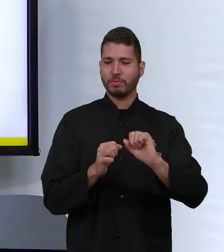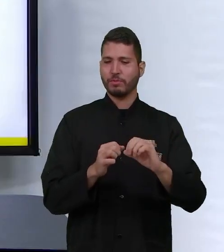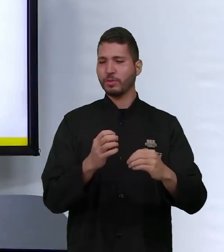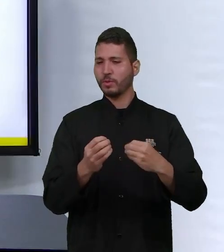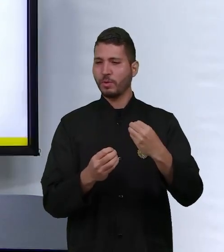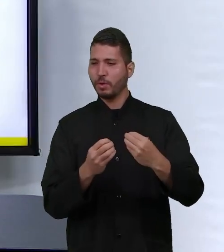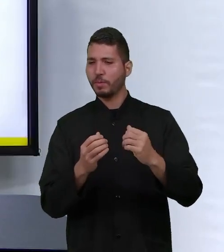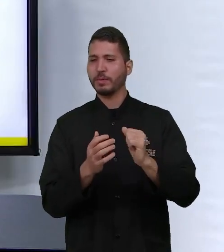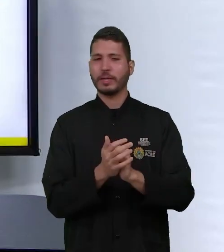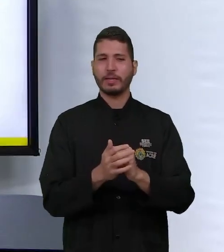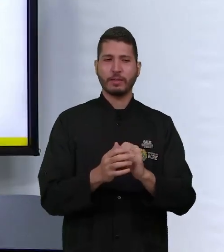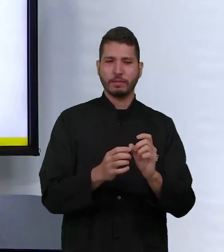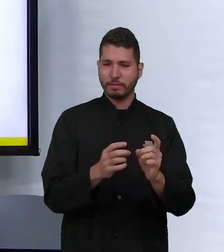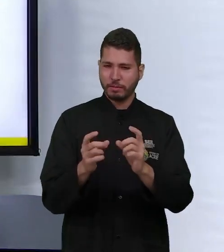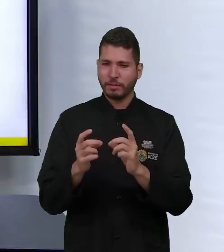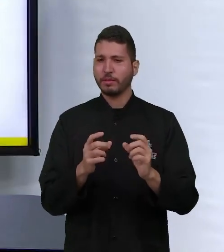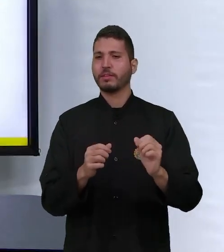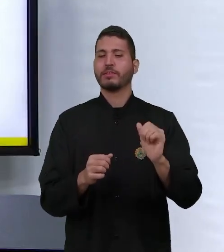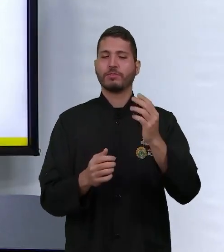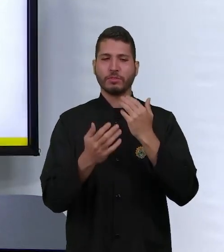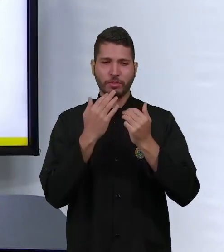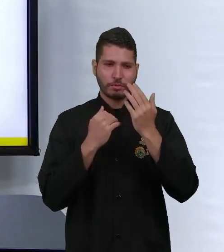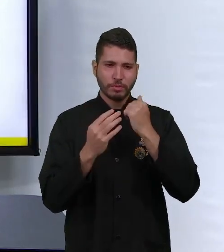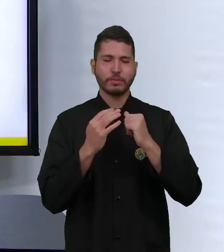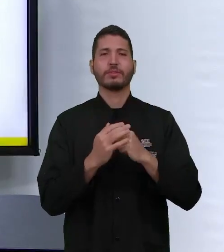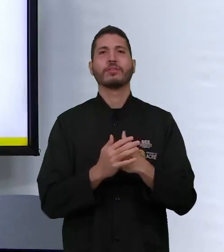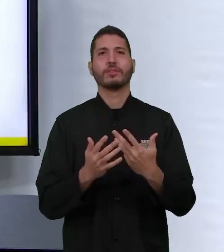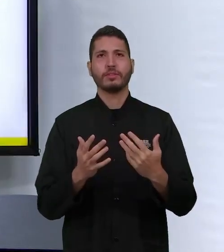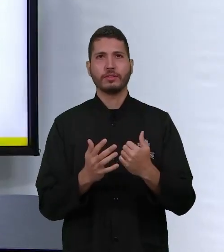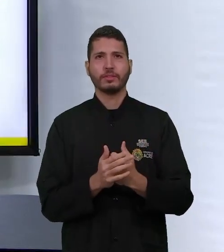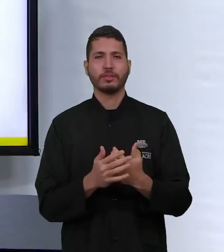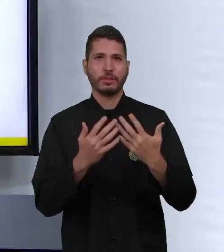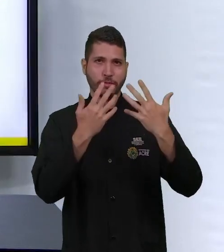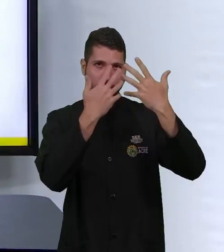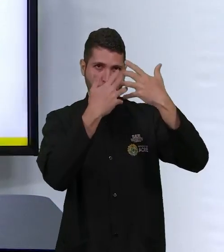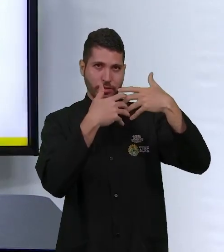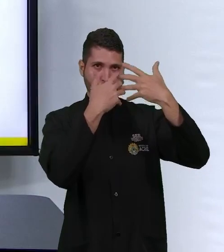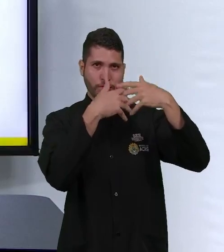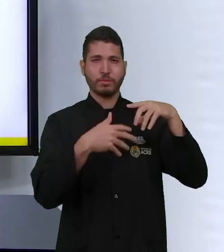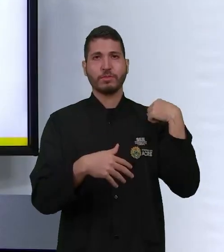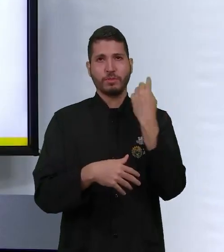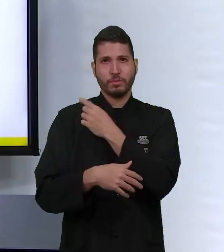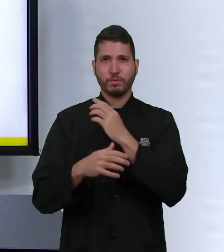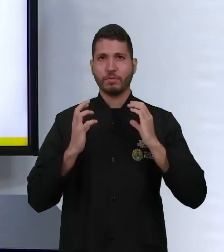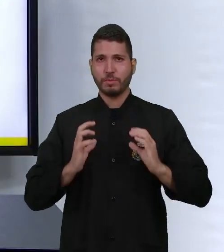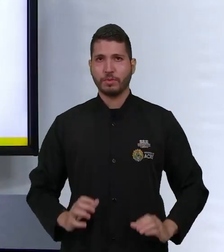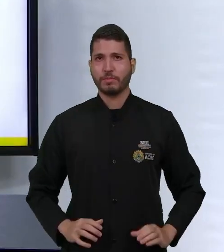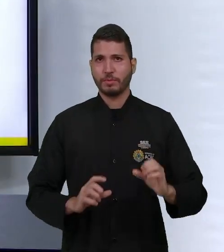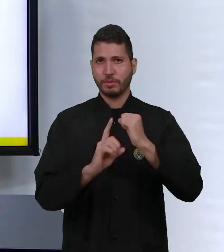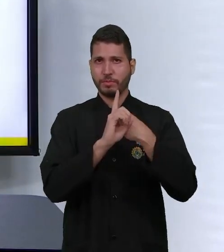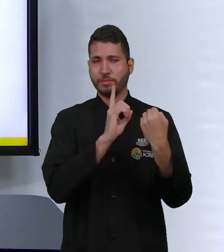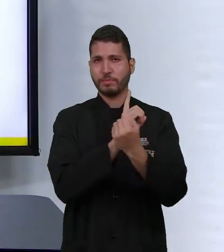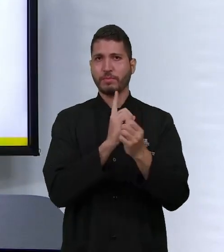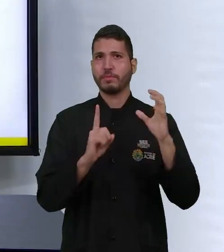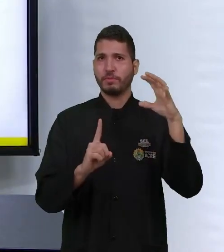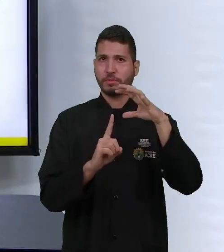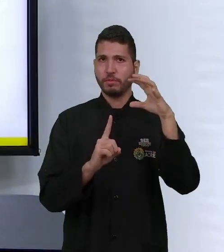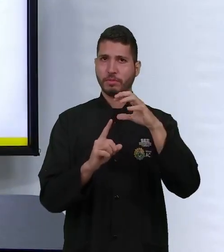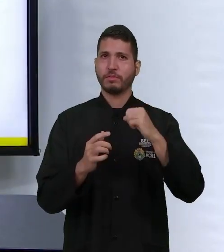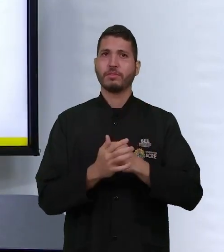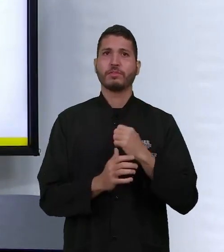e os alimentos. Isso reflete no nosso comportamento social, que hoje é muito influenciado